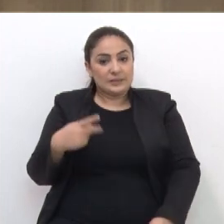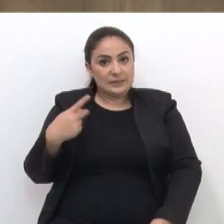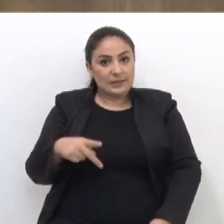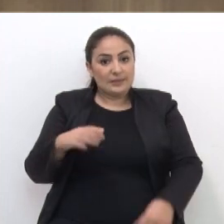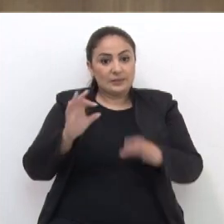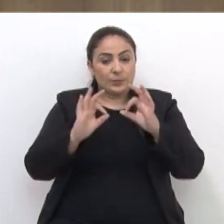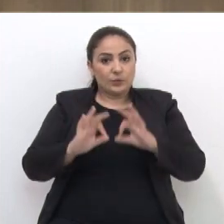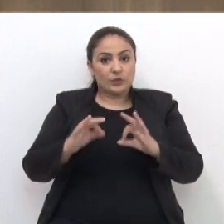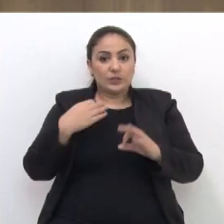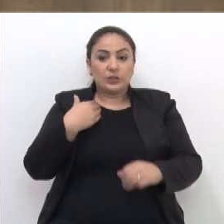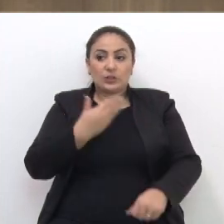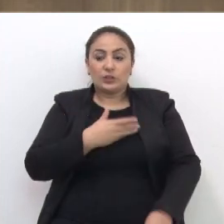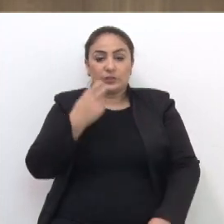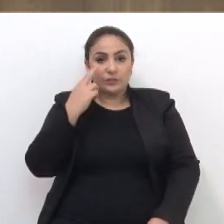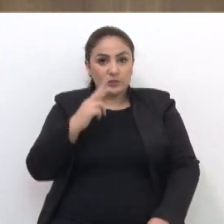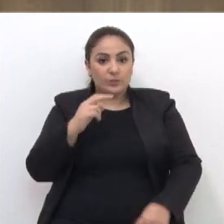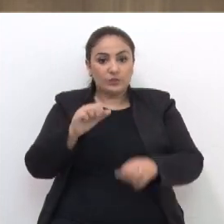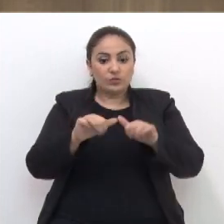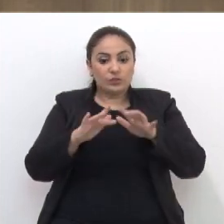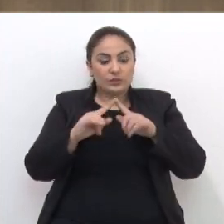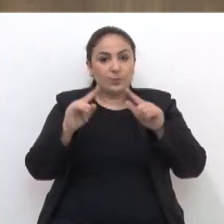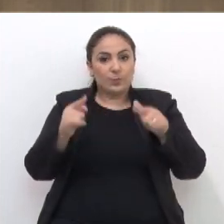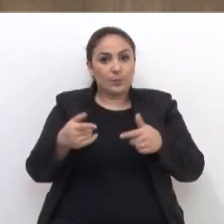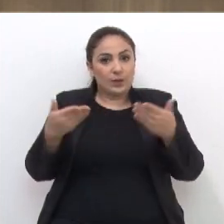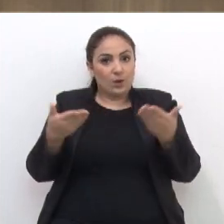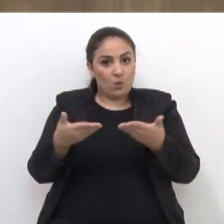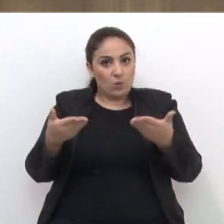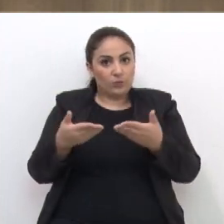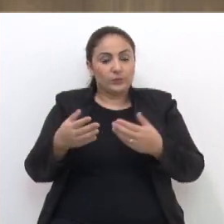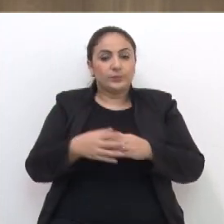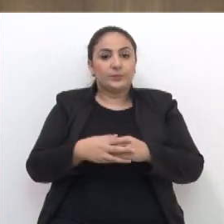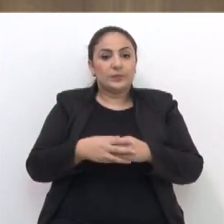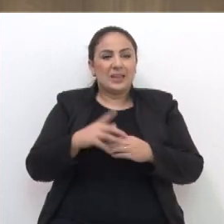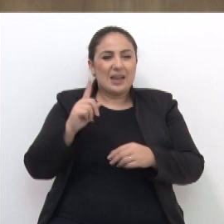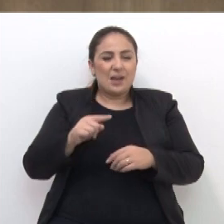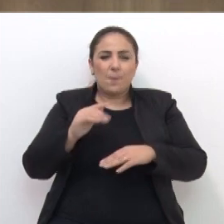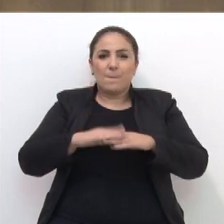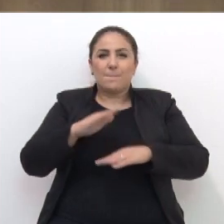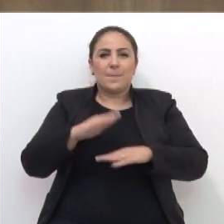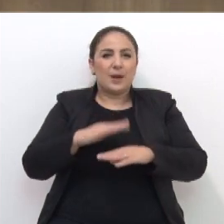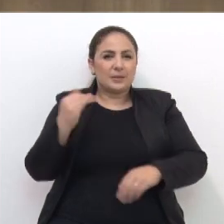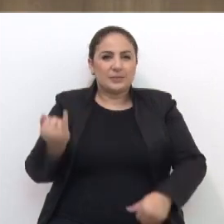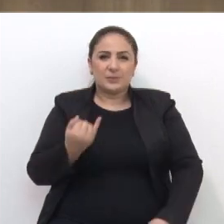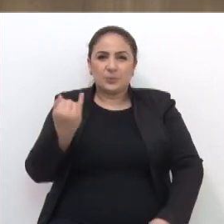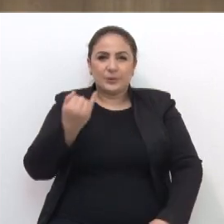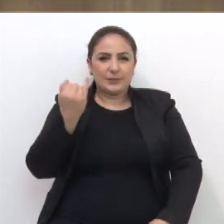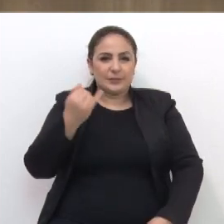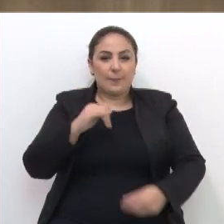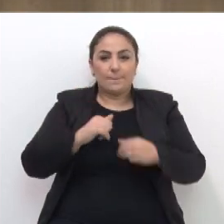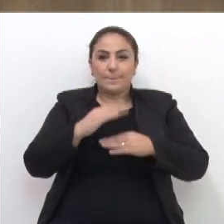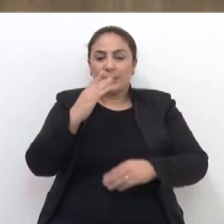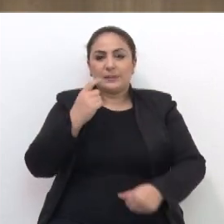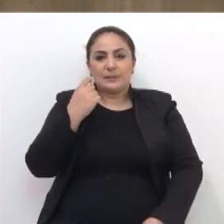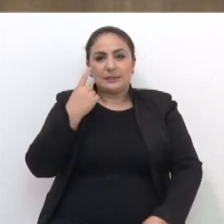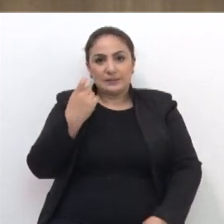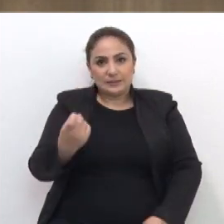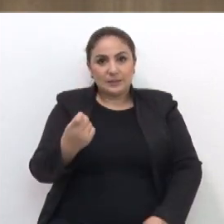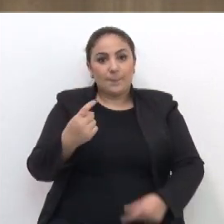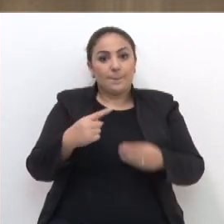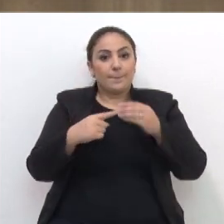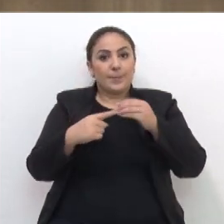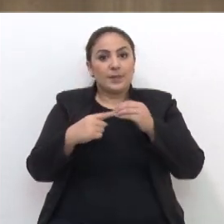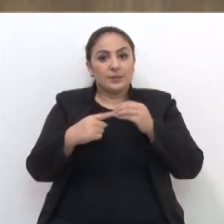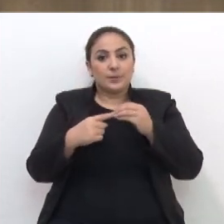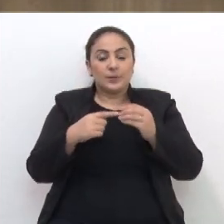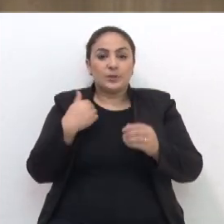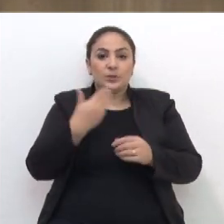de áreas para a construção de habitações populares, né? São várias áreas que vão ser